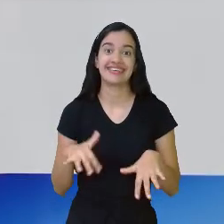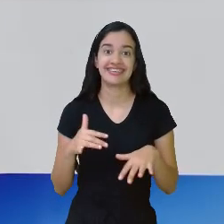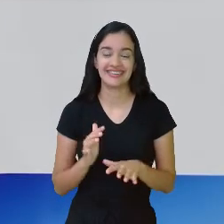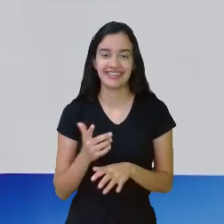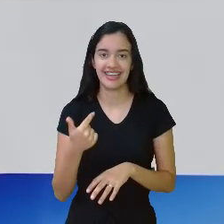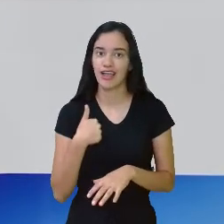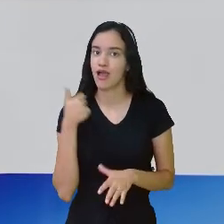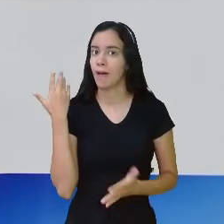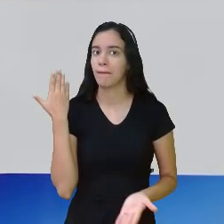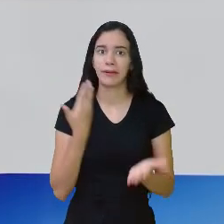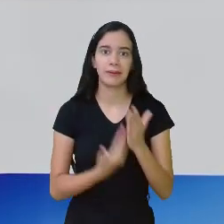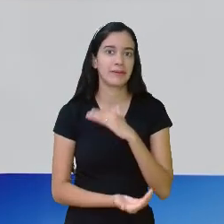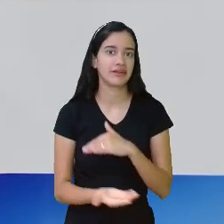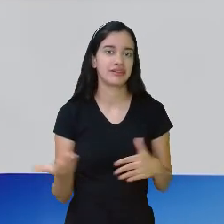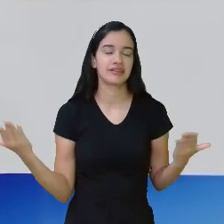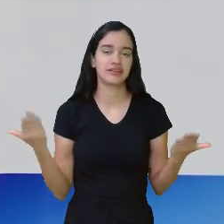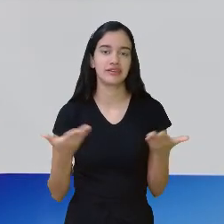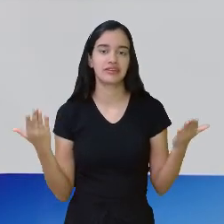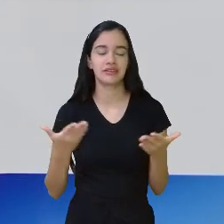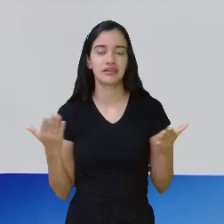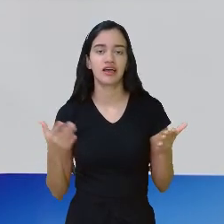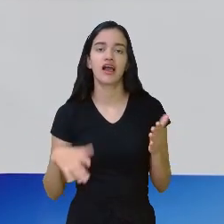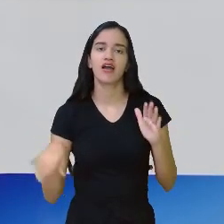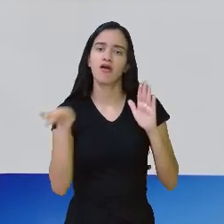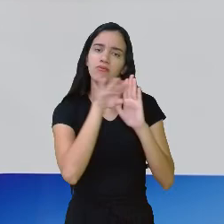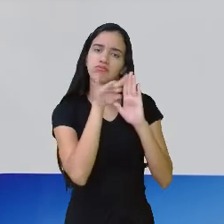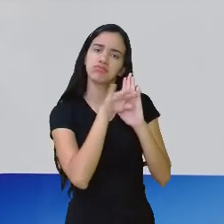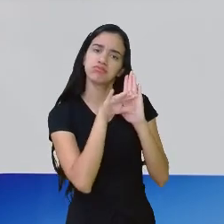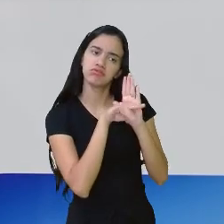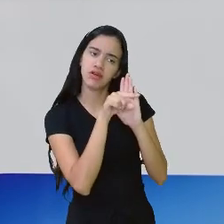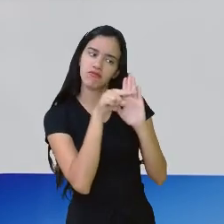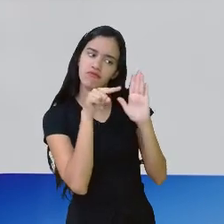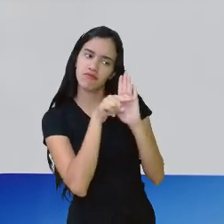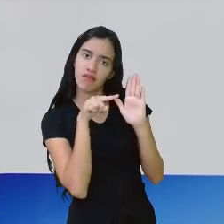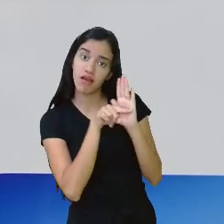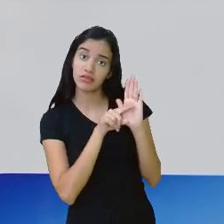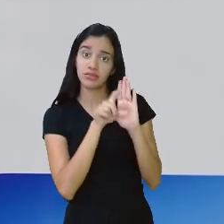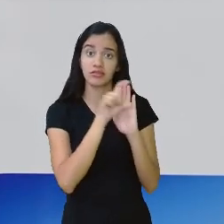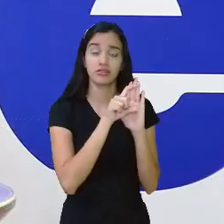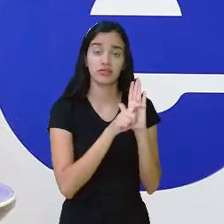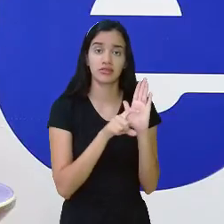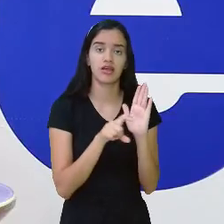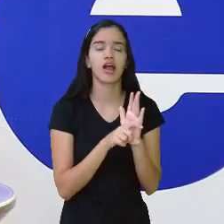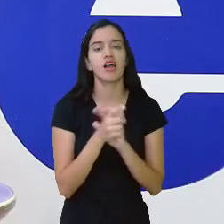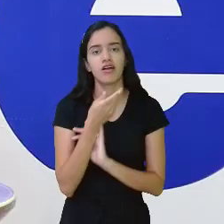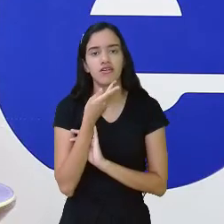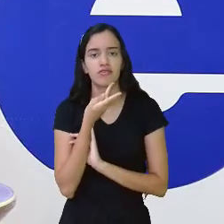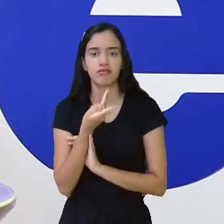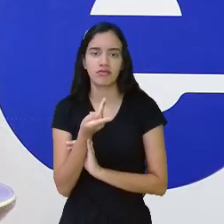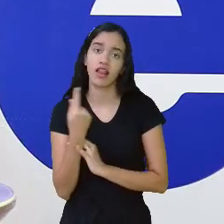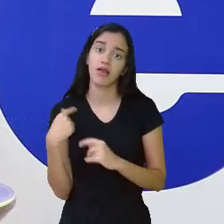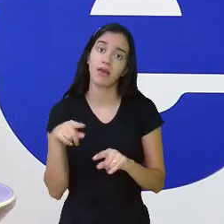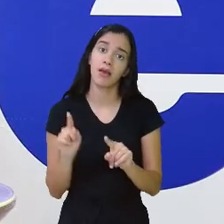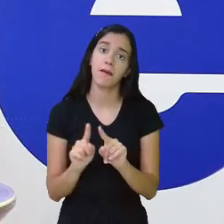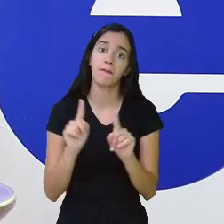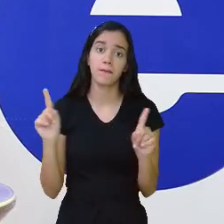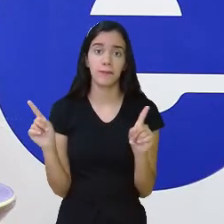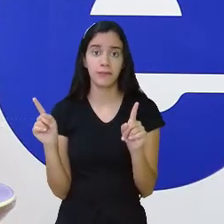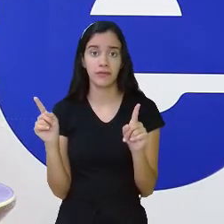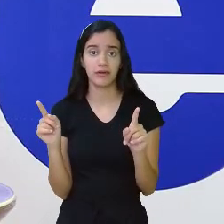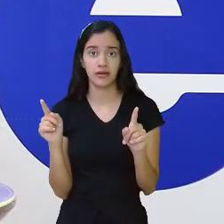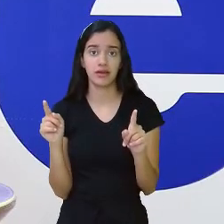olha. aqui me perdi agora. Quantos versos, quantas estrofes tem? Sim, disseram, viu? Mas aí não